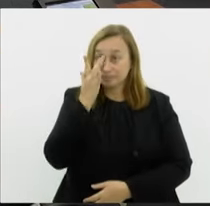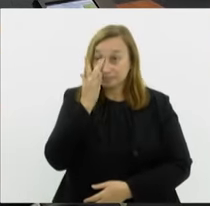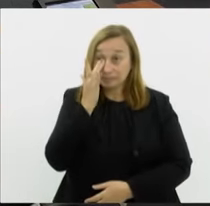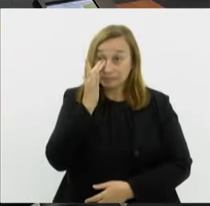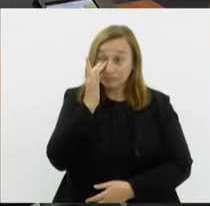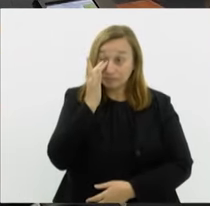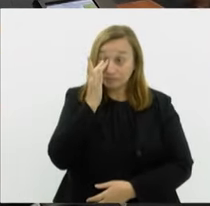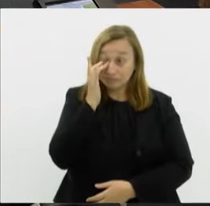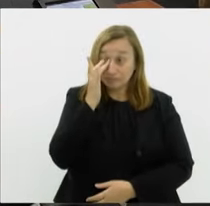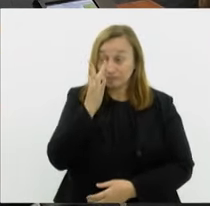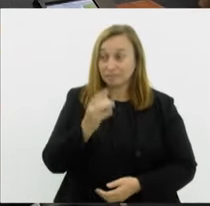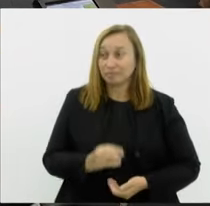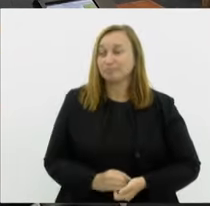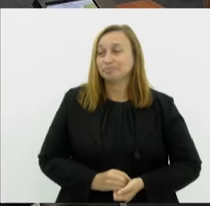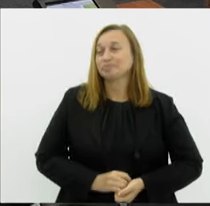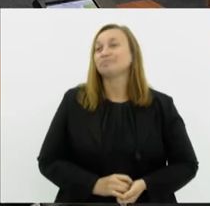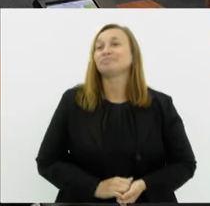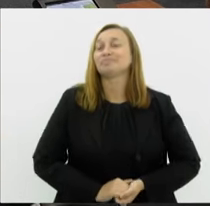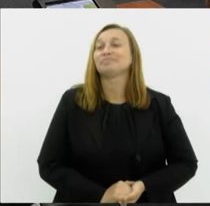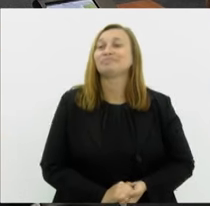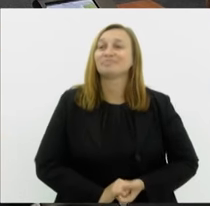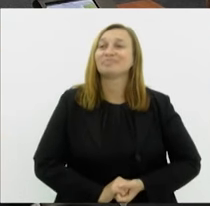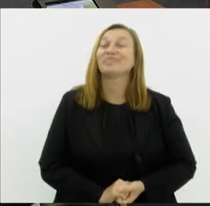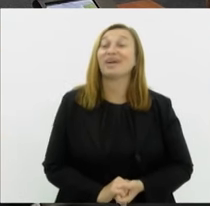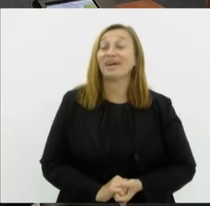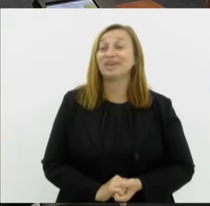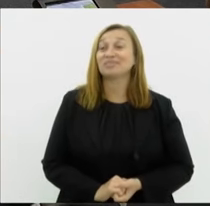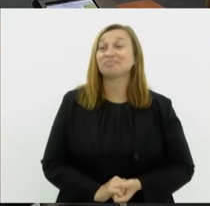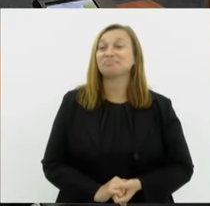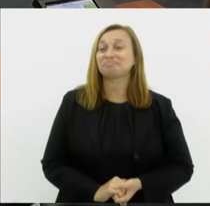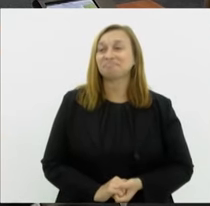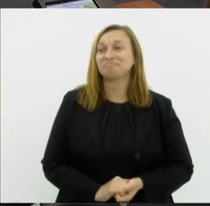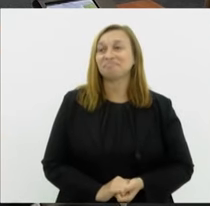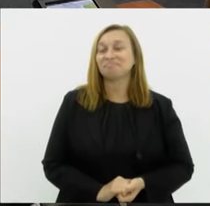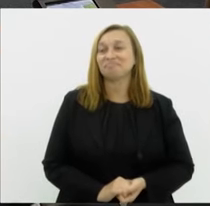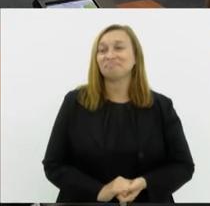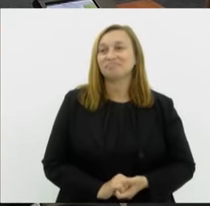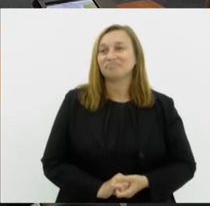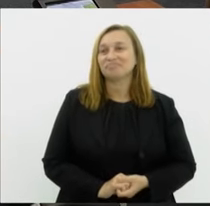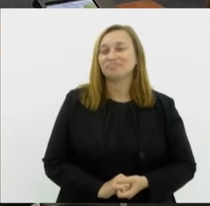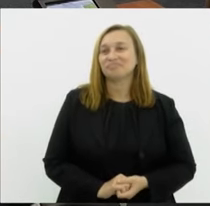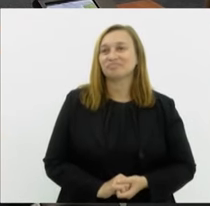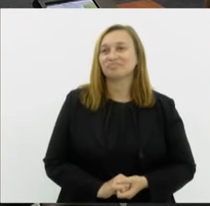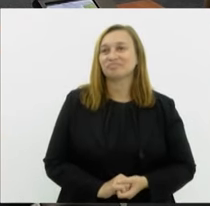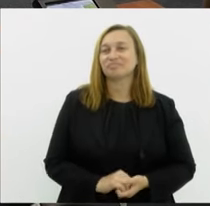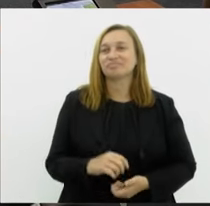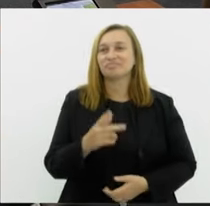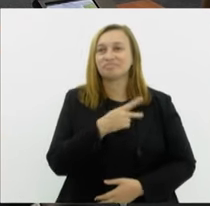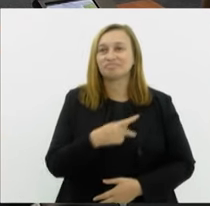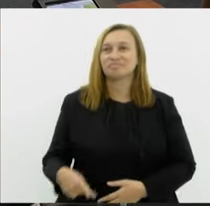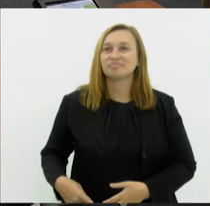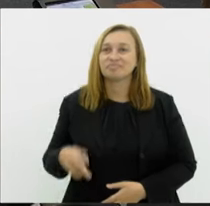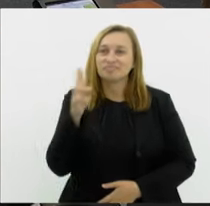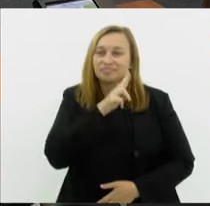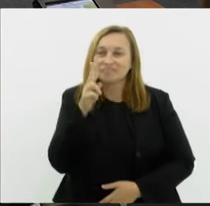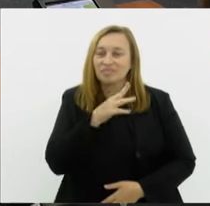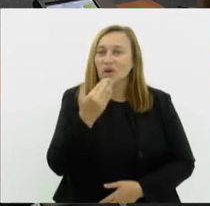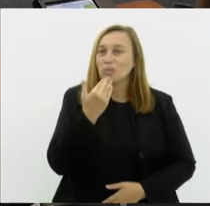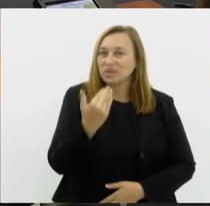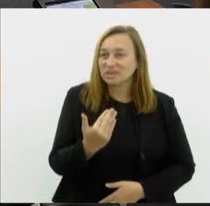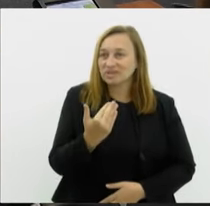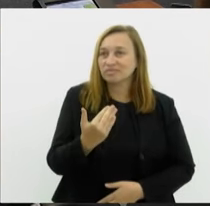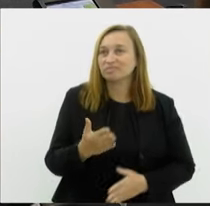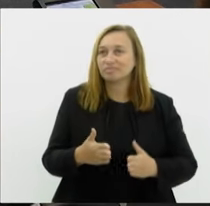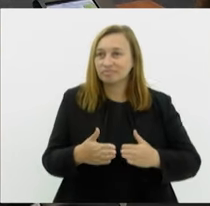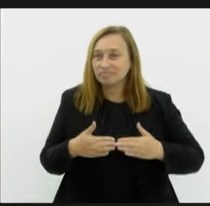Presidente Marcelão. Obrigado, Renatinho. Presidente. Fred. Rapidamente, eu só queria pedir